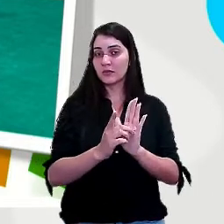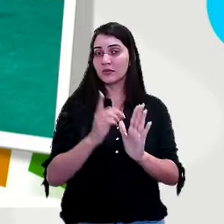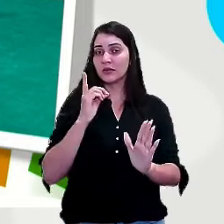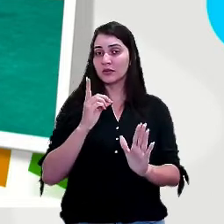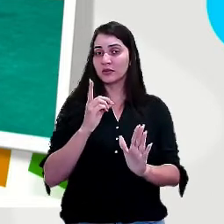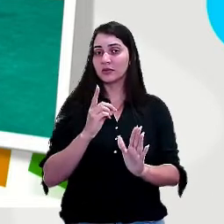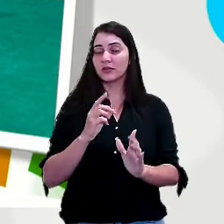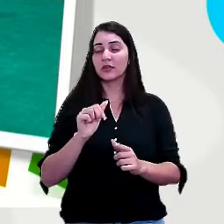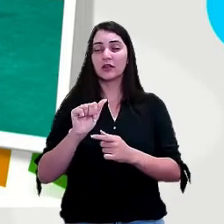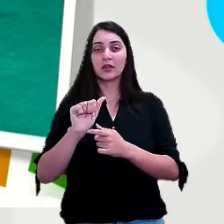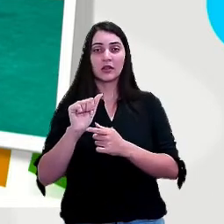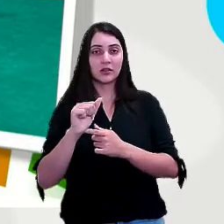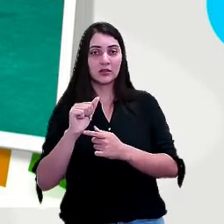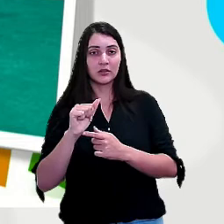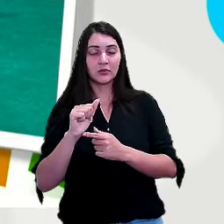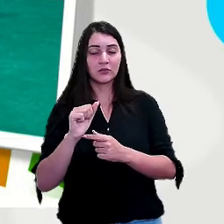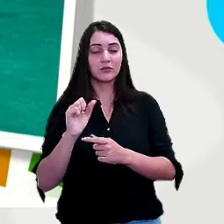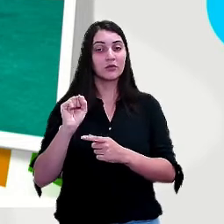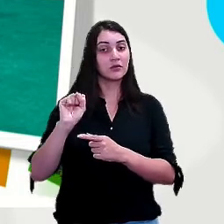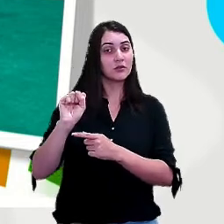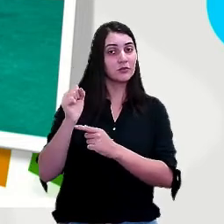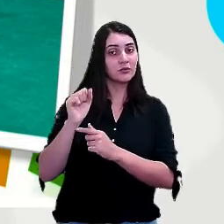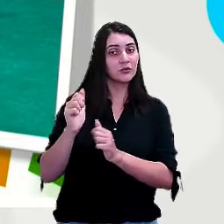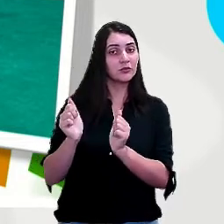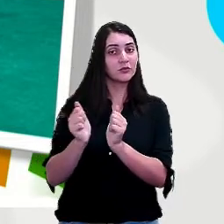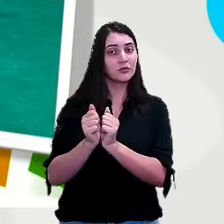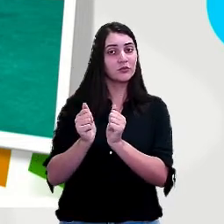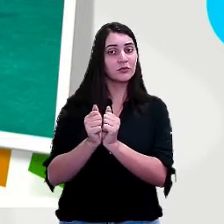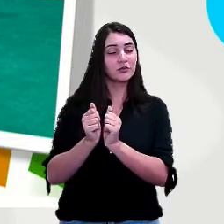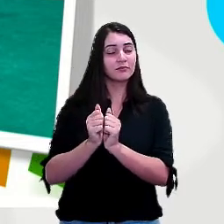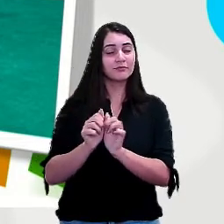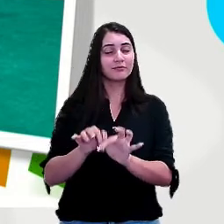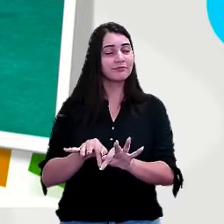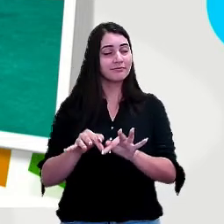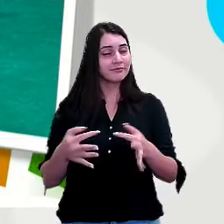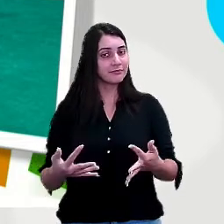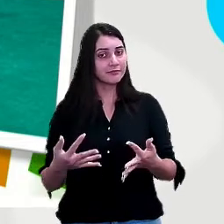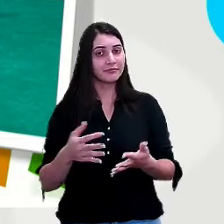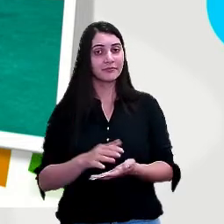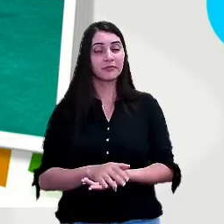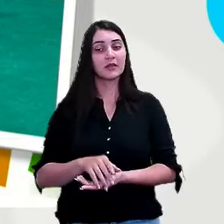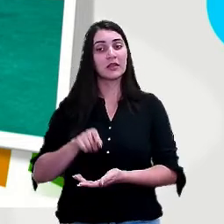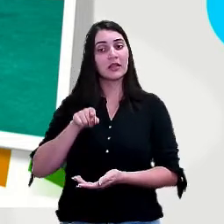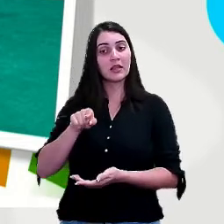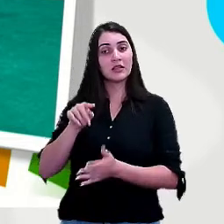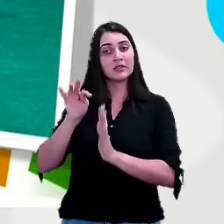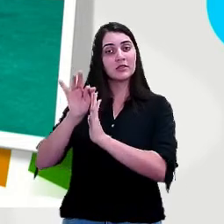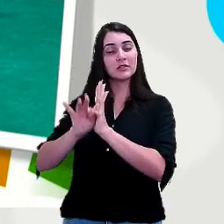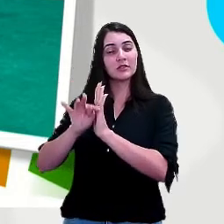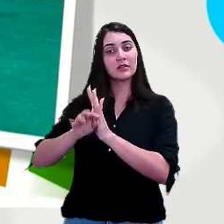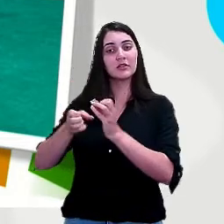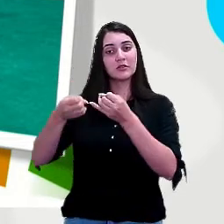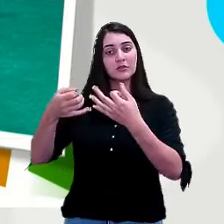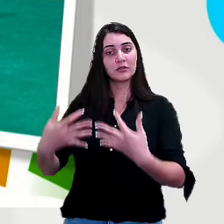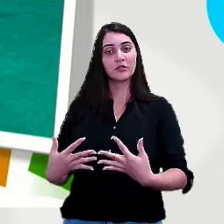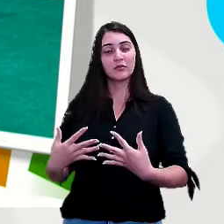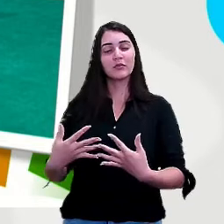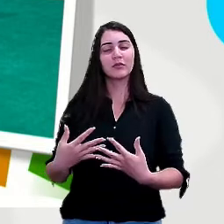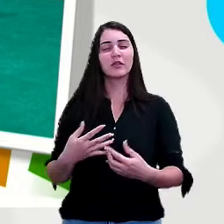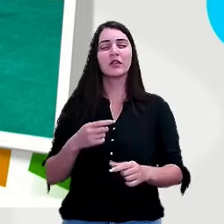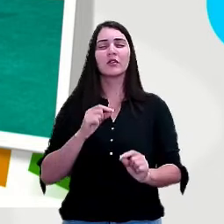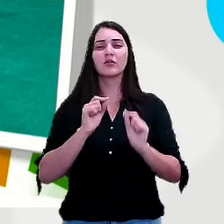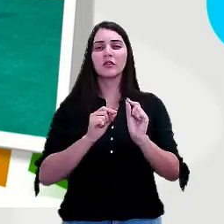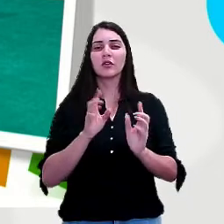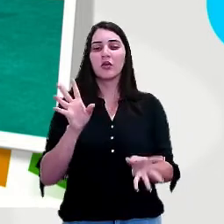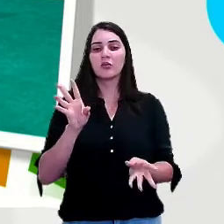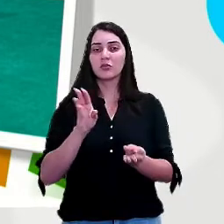Artigo e substantivo ficam juntos, simples assim. Esse texto fala sobre aí o que a gente... É um